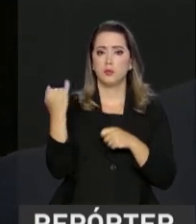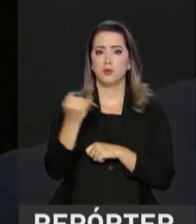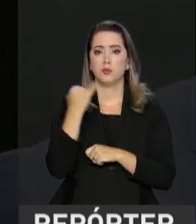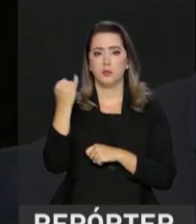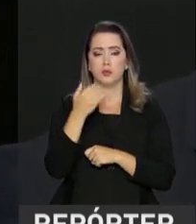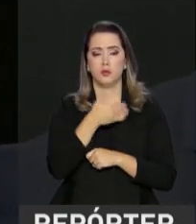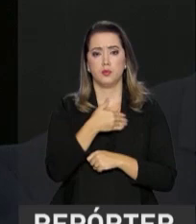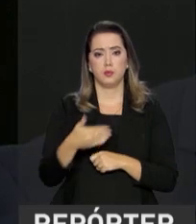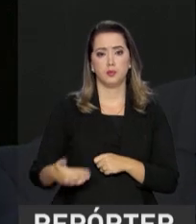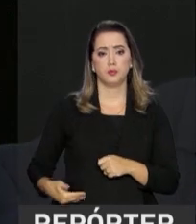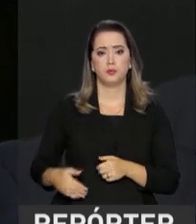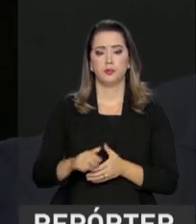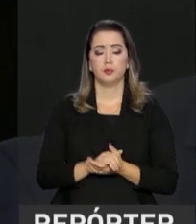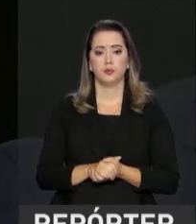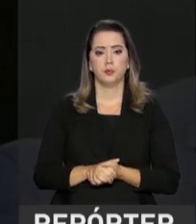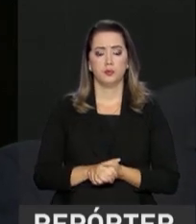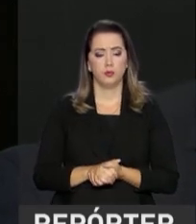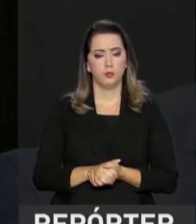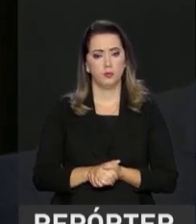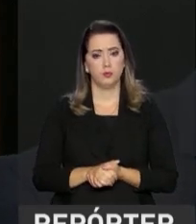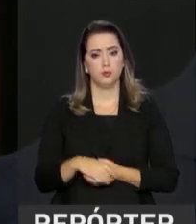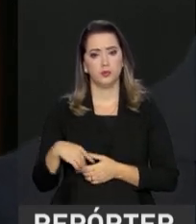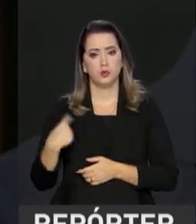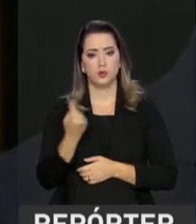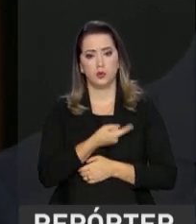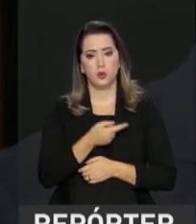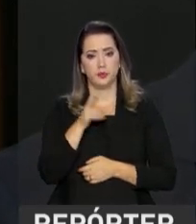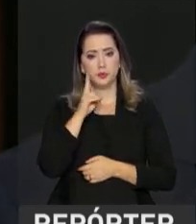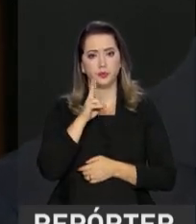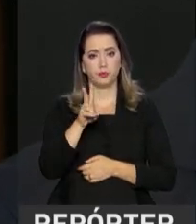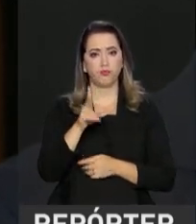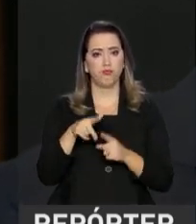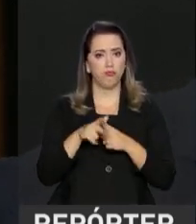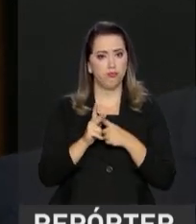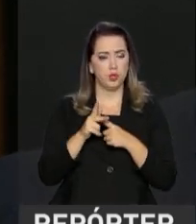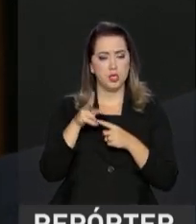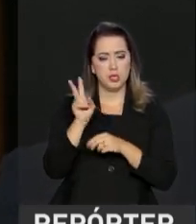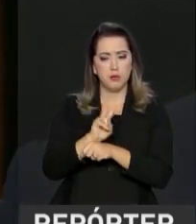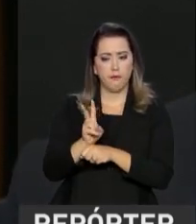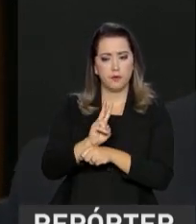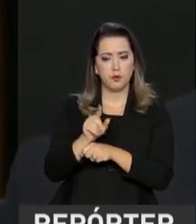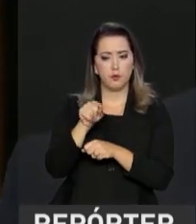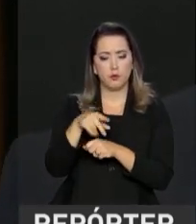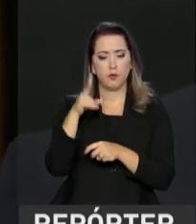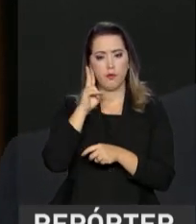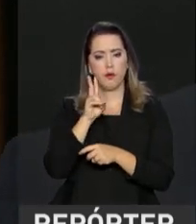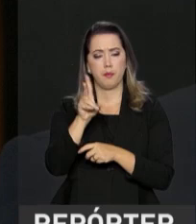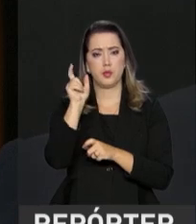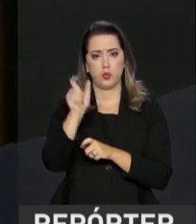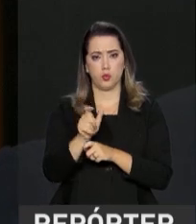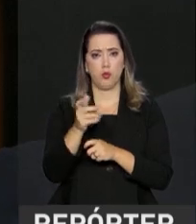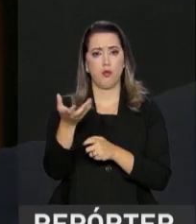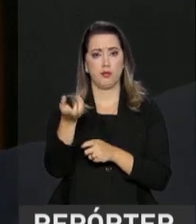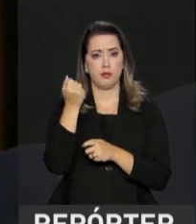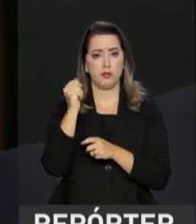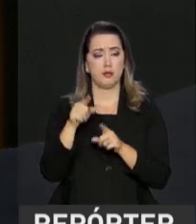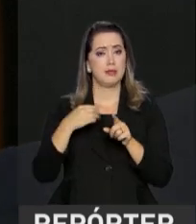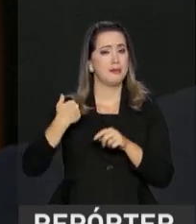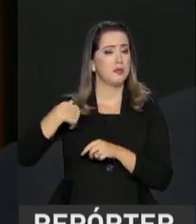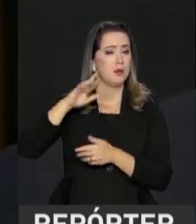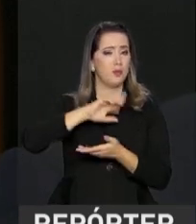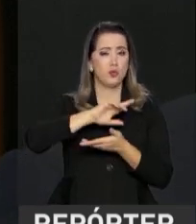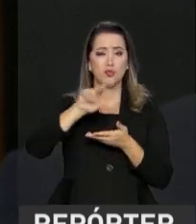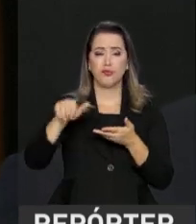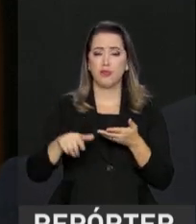cofres público nós revisamos até esse momento 250 mil benefícios já geramos a uma economia de